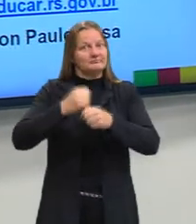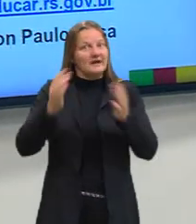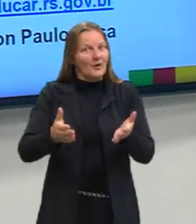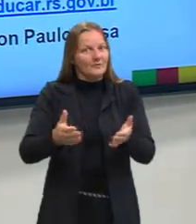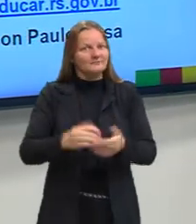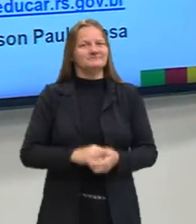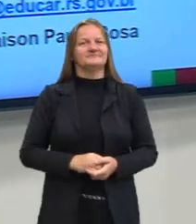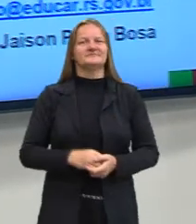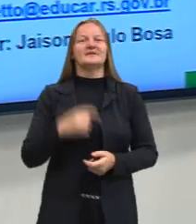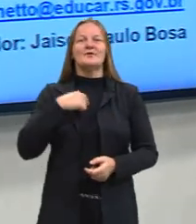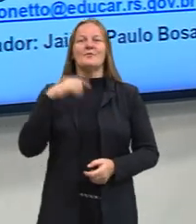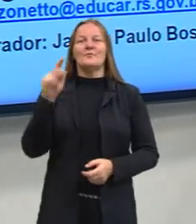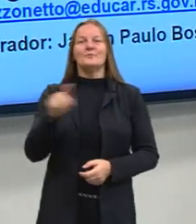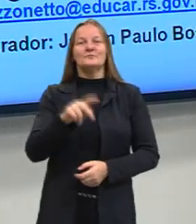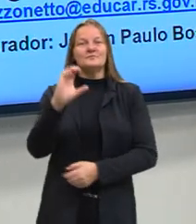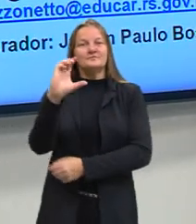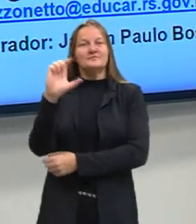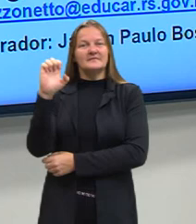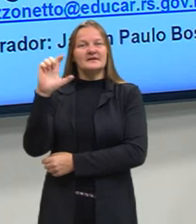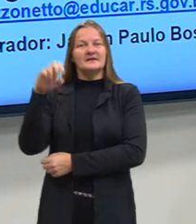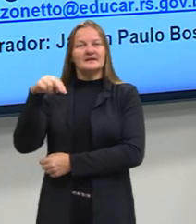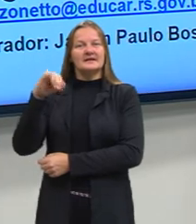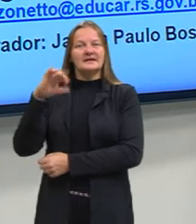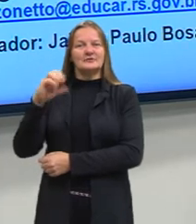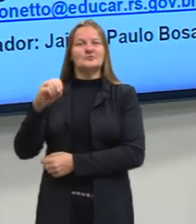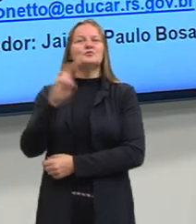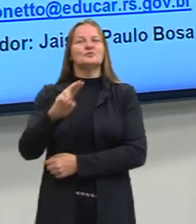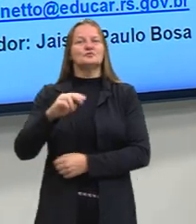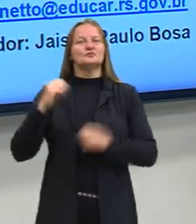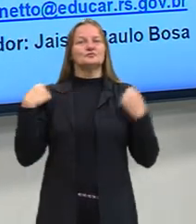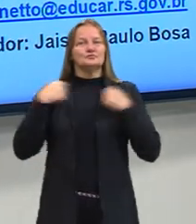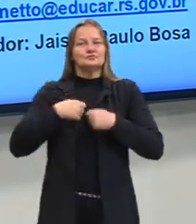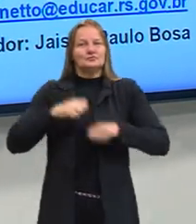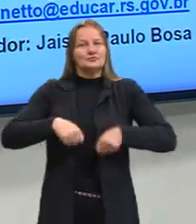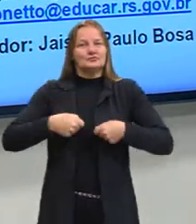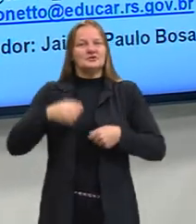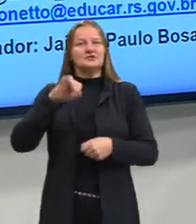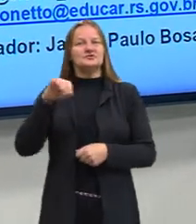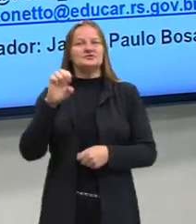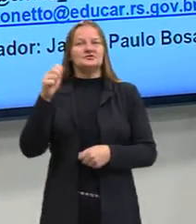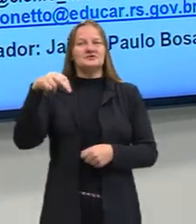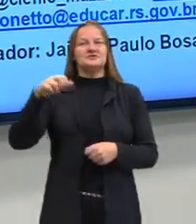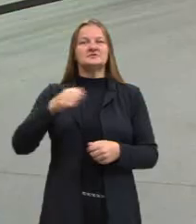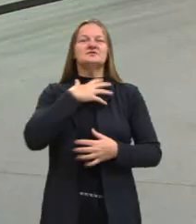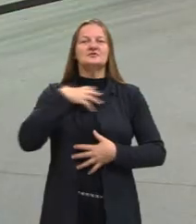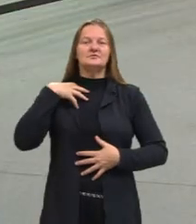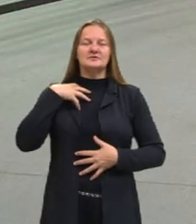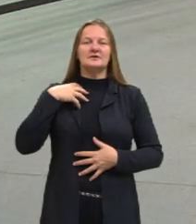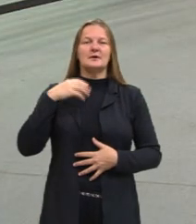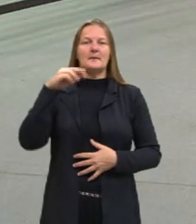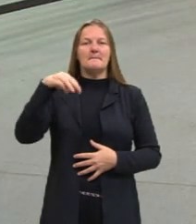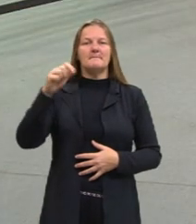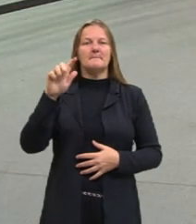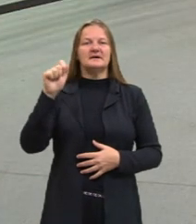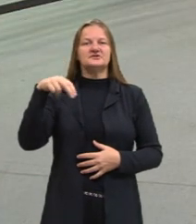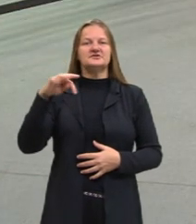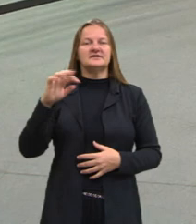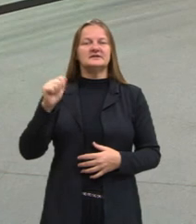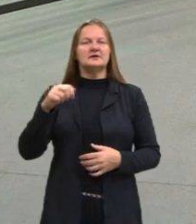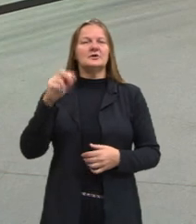eu sou professor clênio usa uma jaqueta e uma calça jeans a camiseta Magenta tem olhos e cabelos